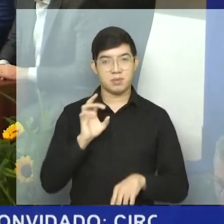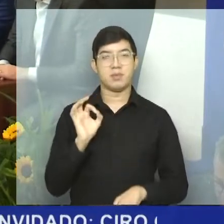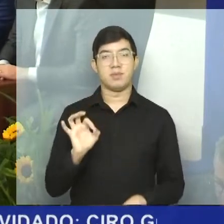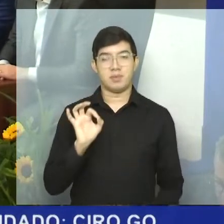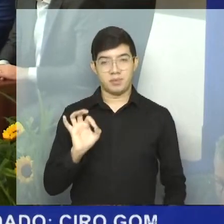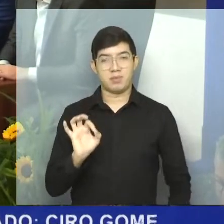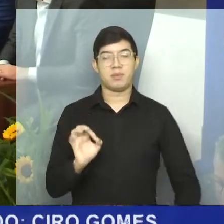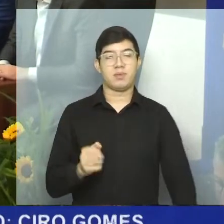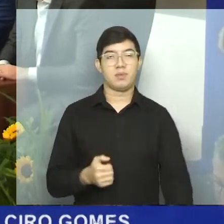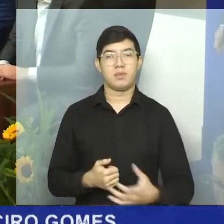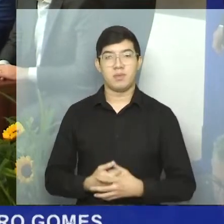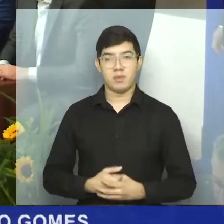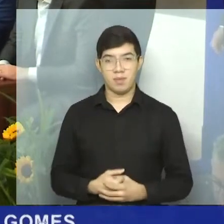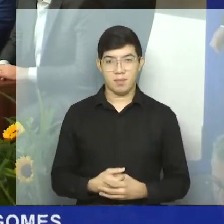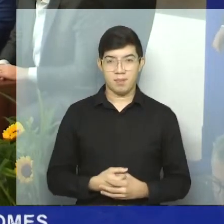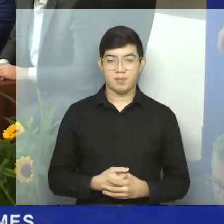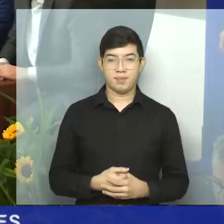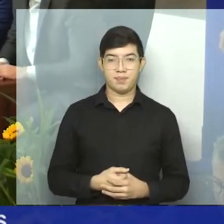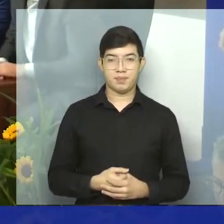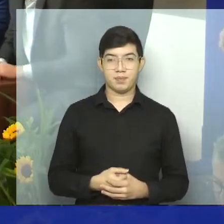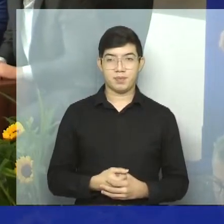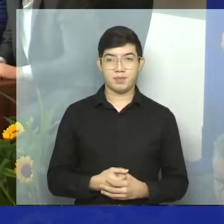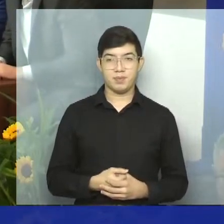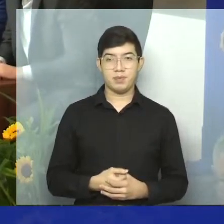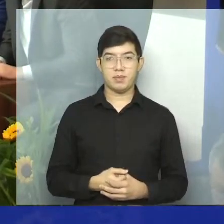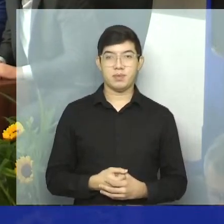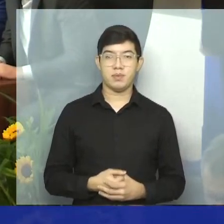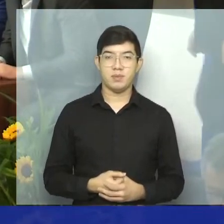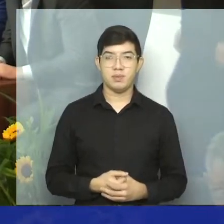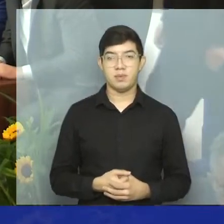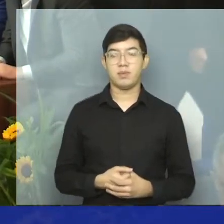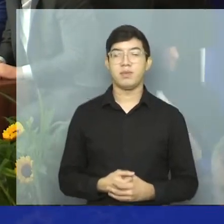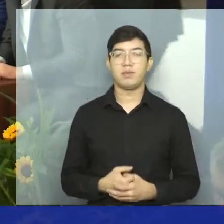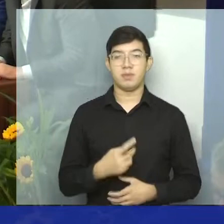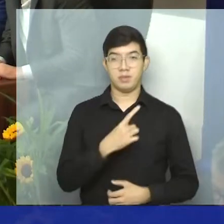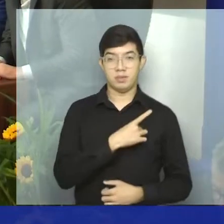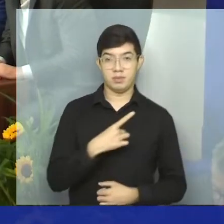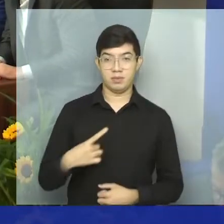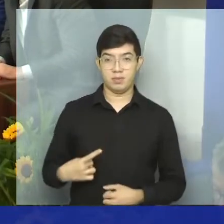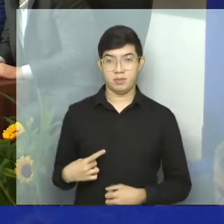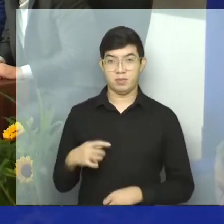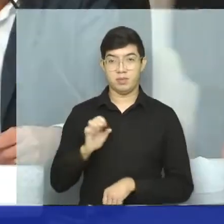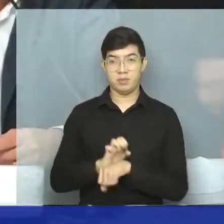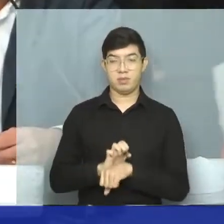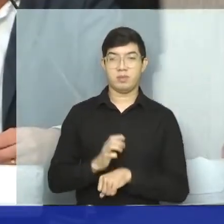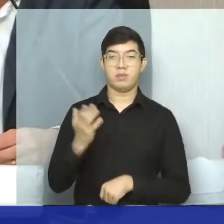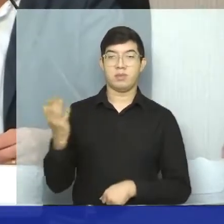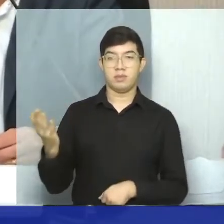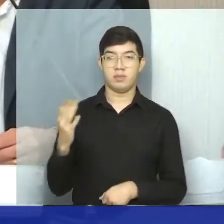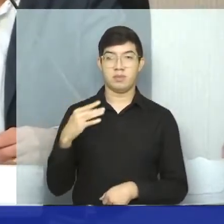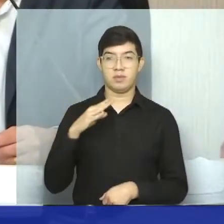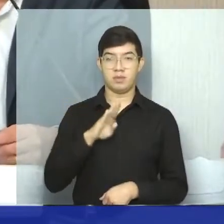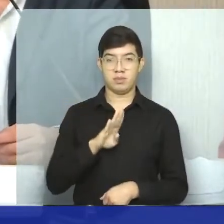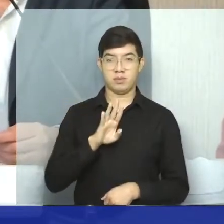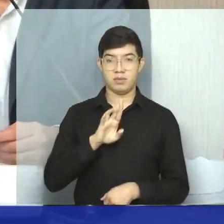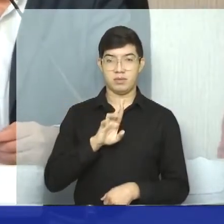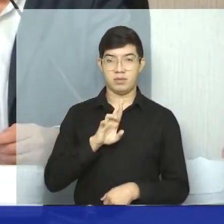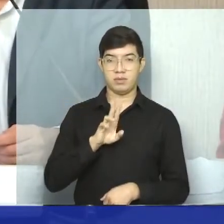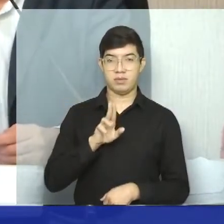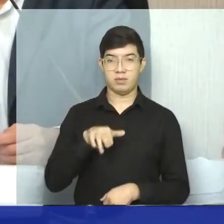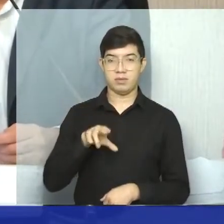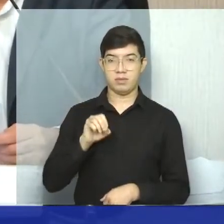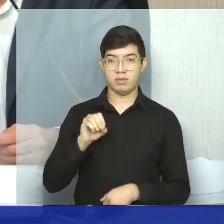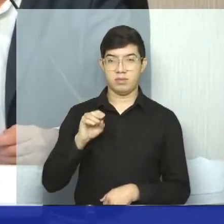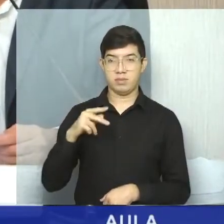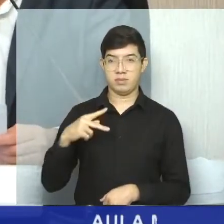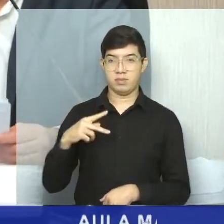Antes de fazer a próxima pergunta, registrar aqui a presença do deputado estadual Bruno Pedrosa. Bruno Pedrosa. E já